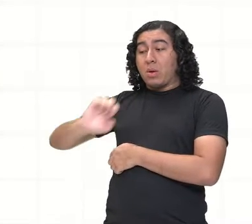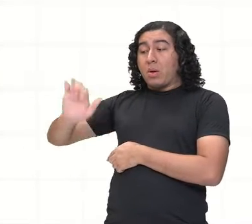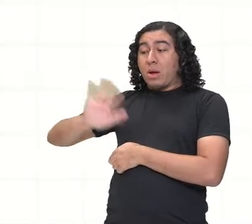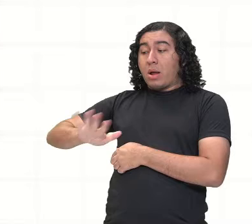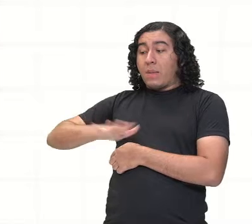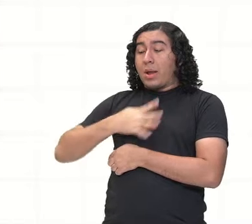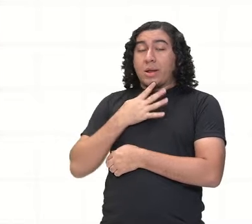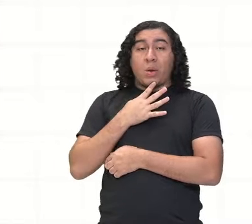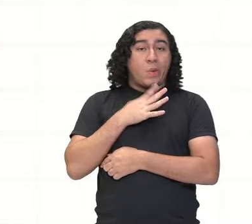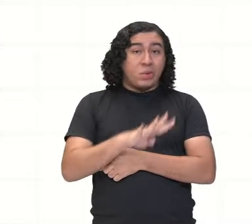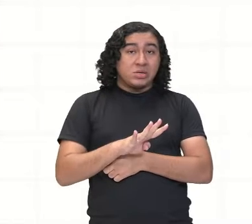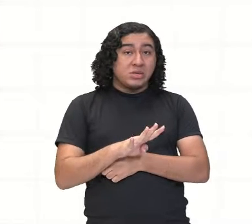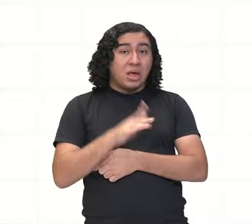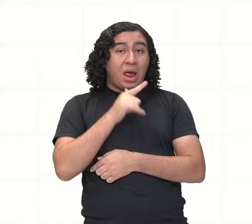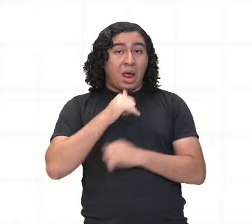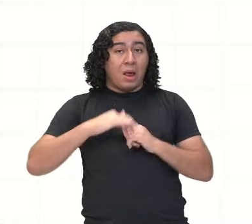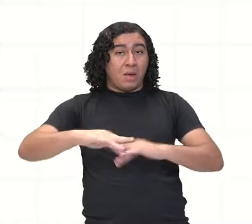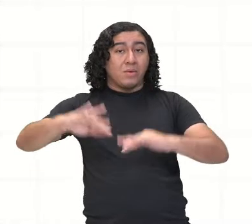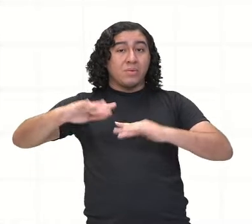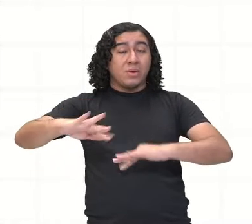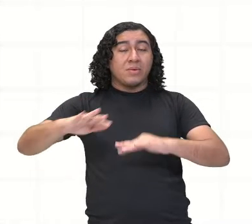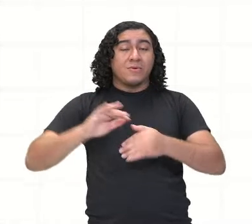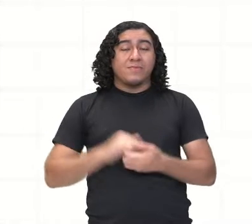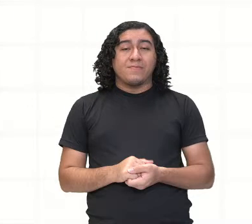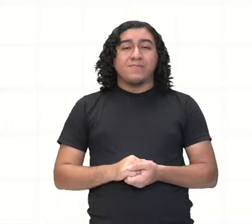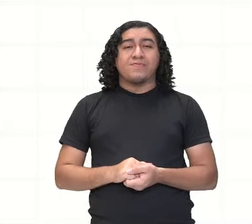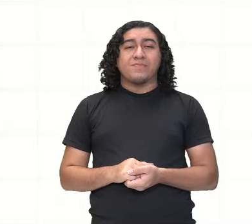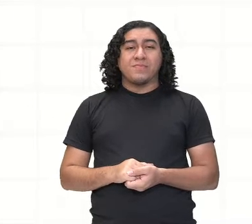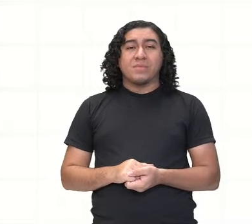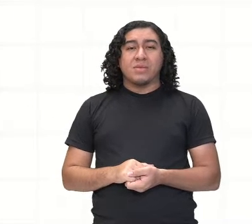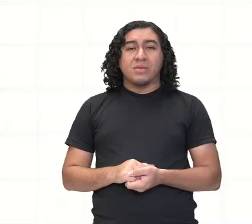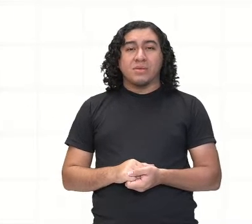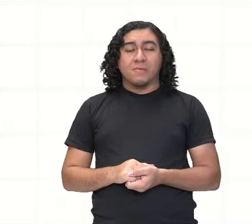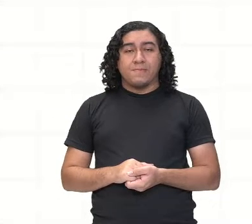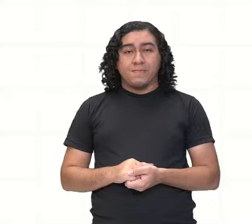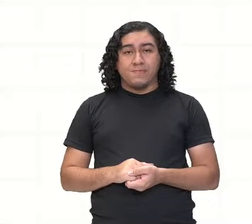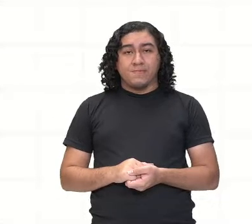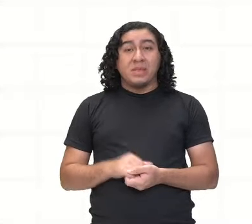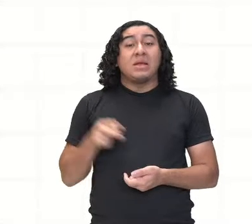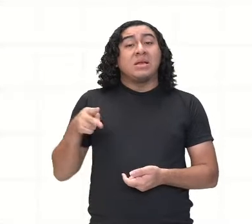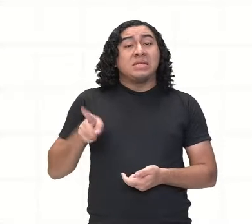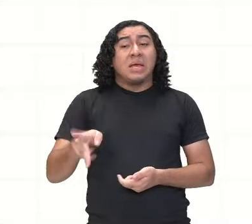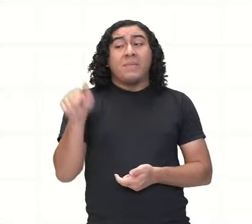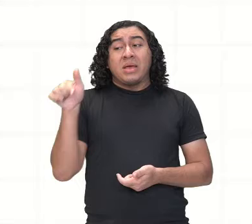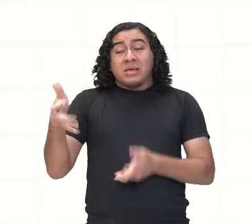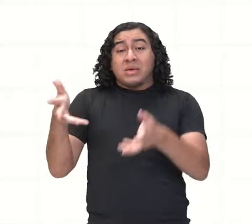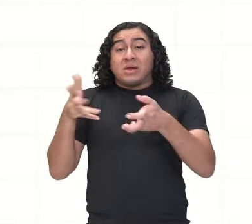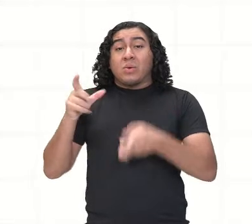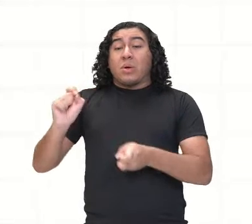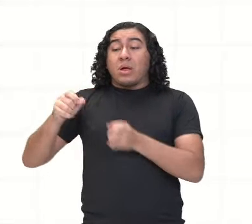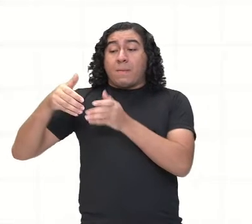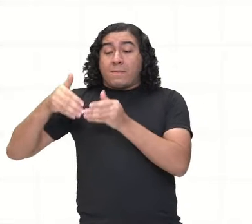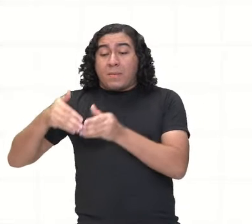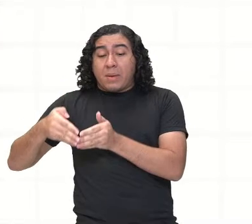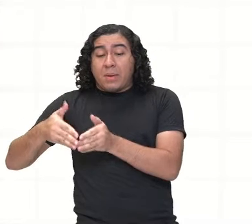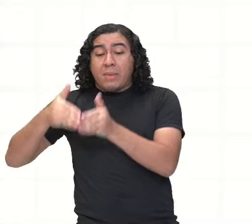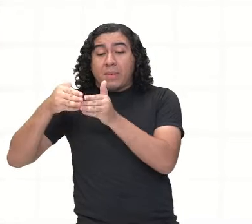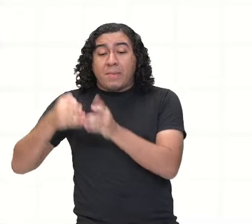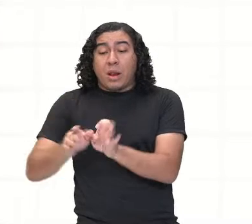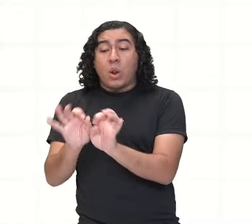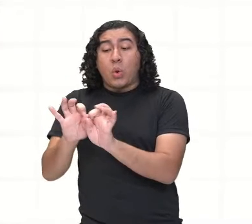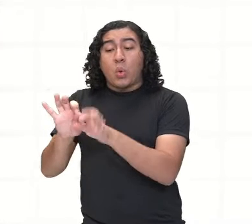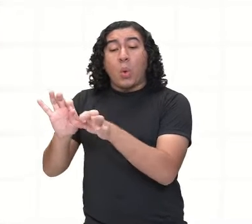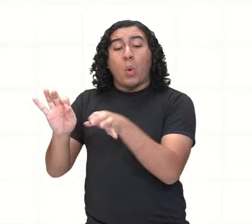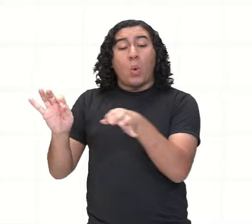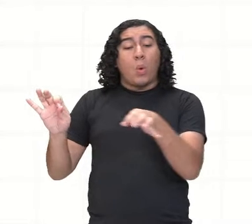em relação ao mar. Então, sempre que eles tentavam alcançar um pouquinho mais distante da